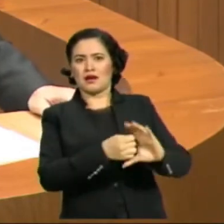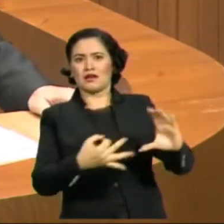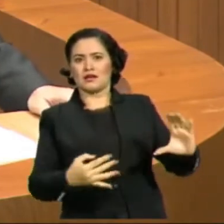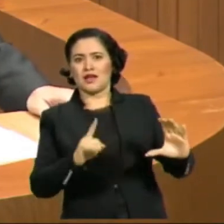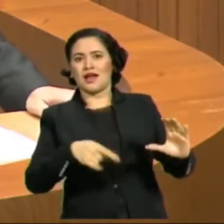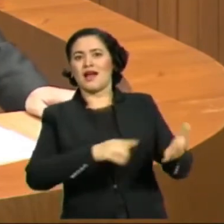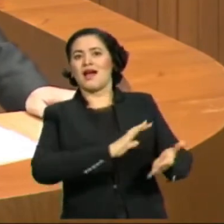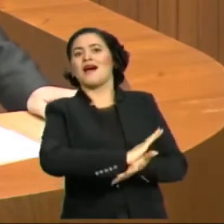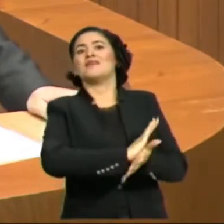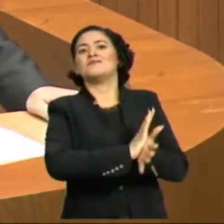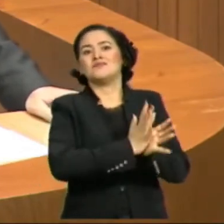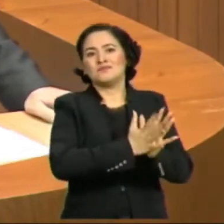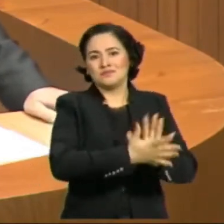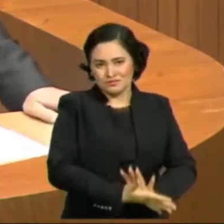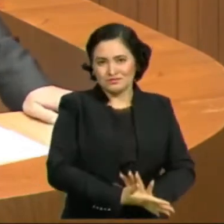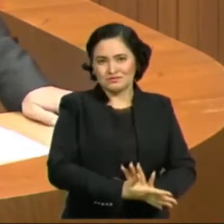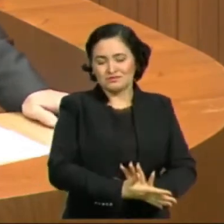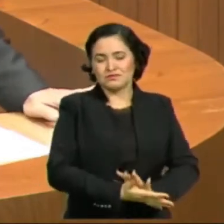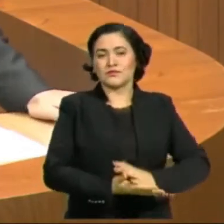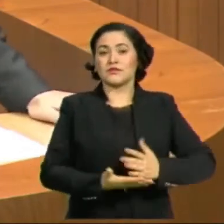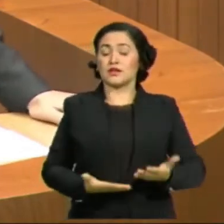agora fazer